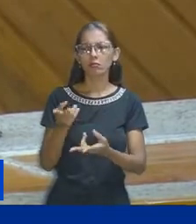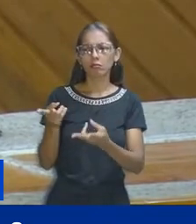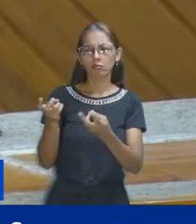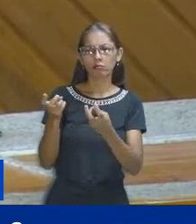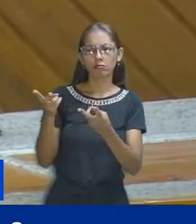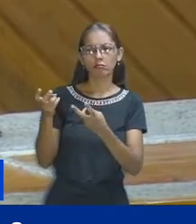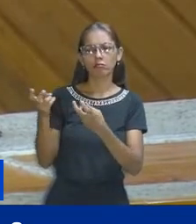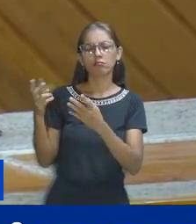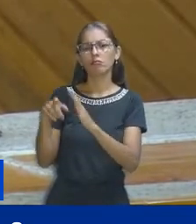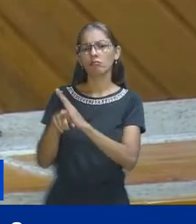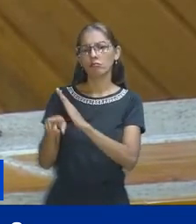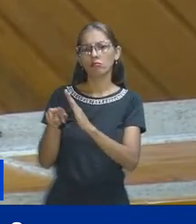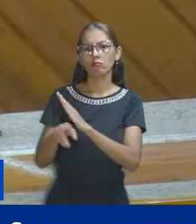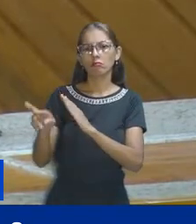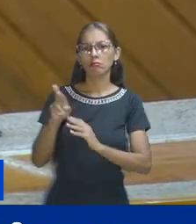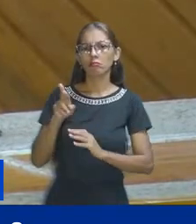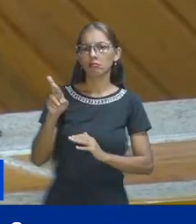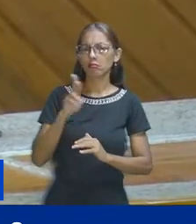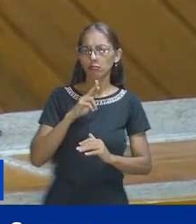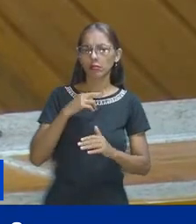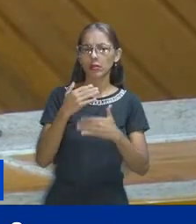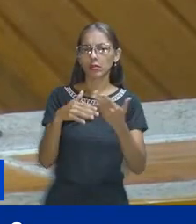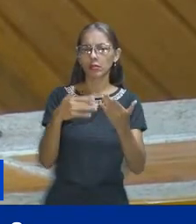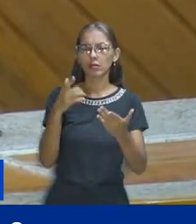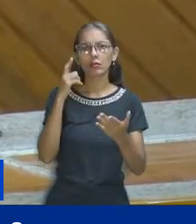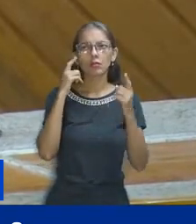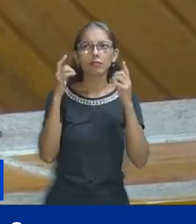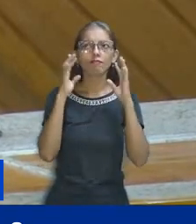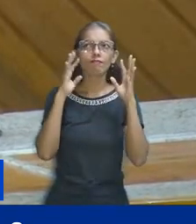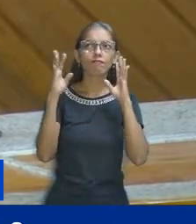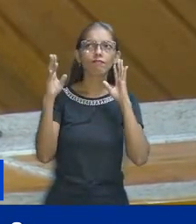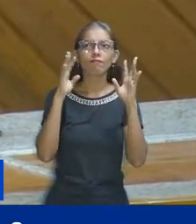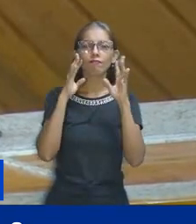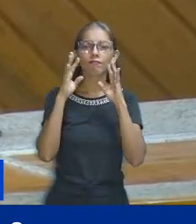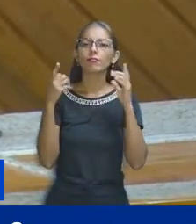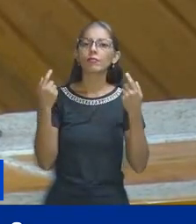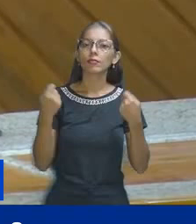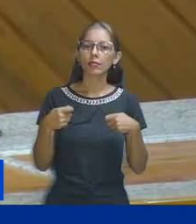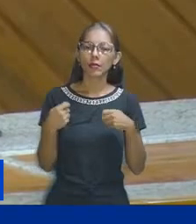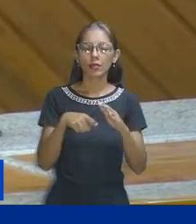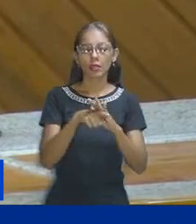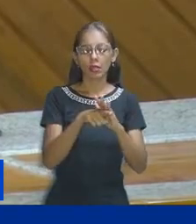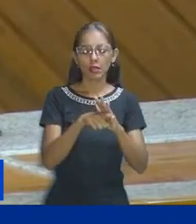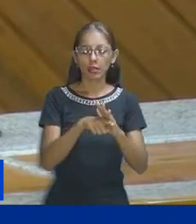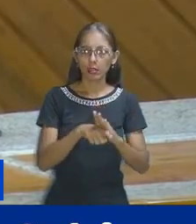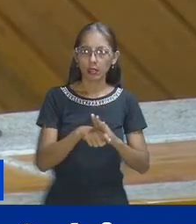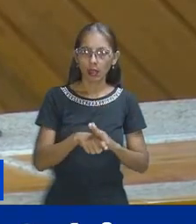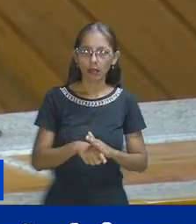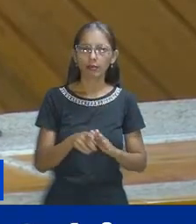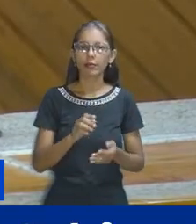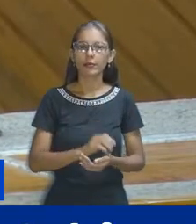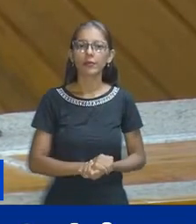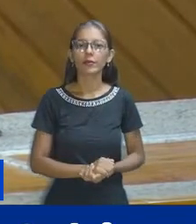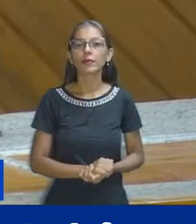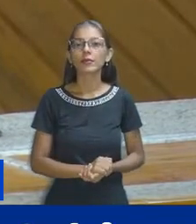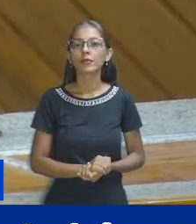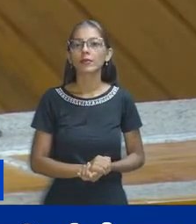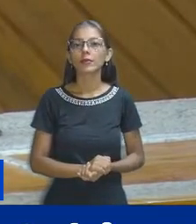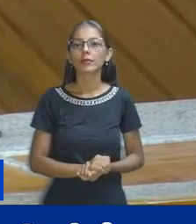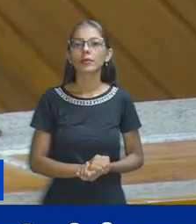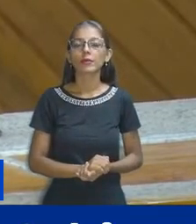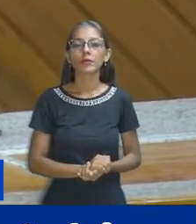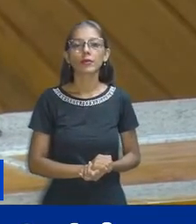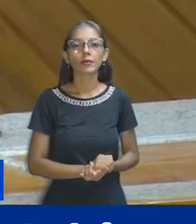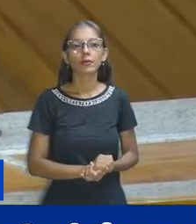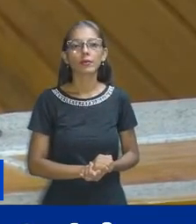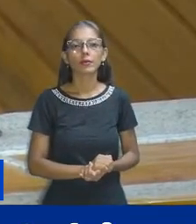é? Para que o juízo seja convencido, persuadido racionalmente do que ocorreu. Sua Excelência foi muito claro em dizer